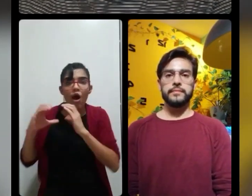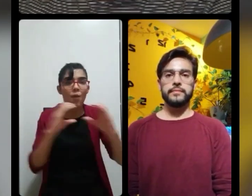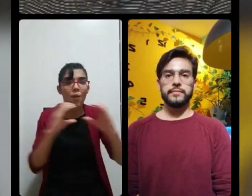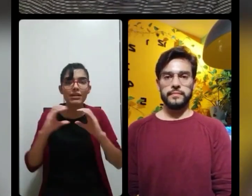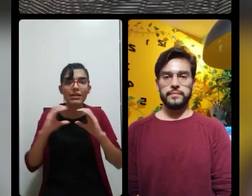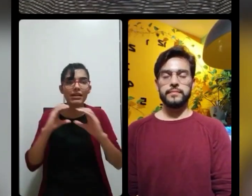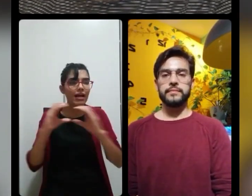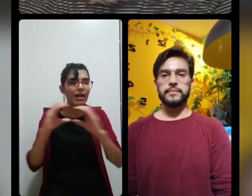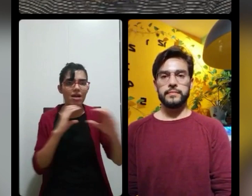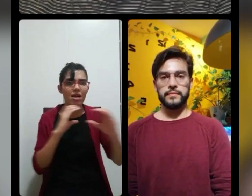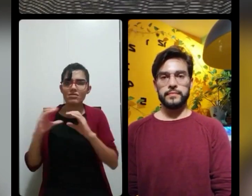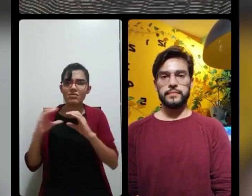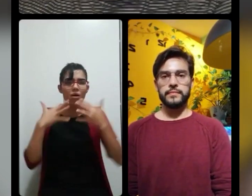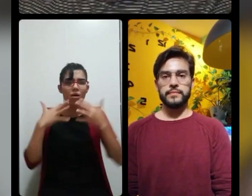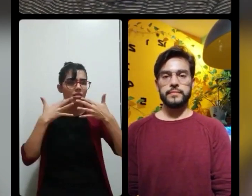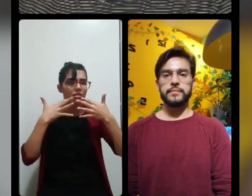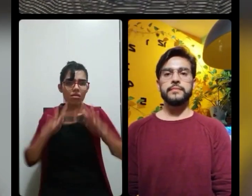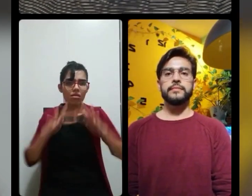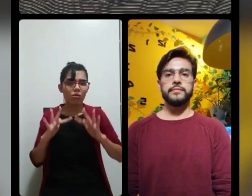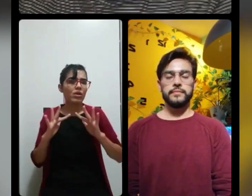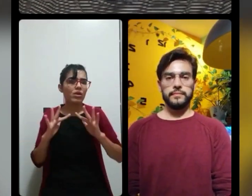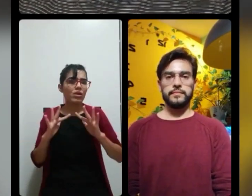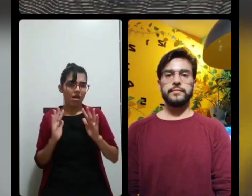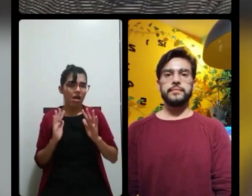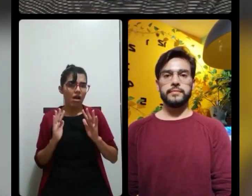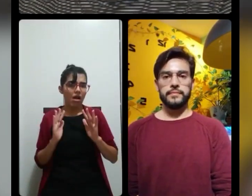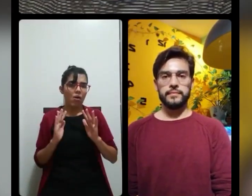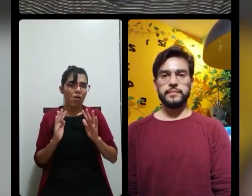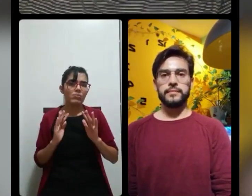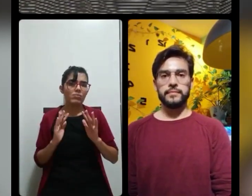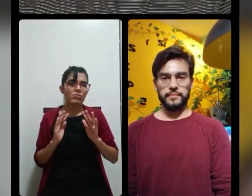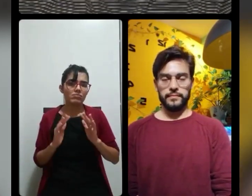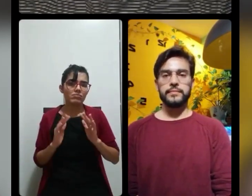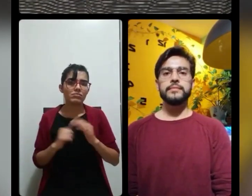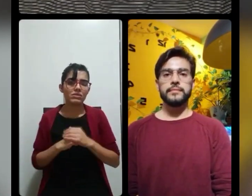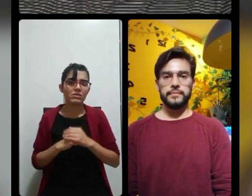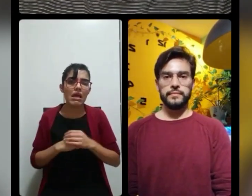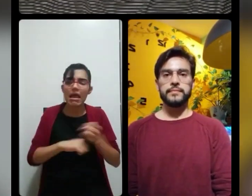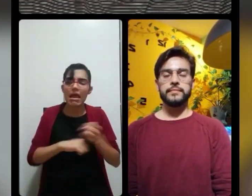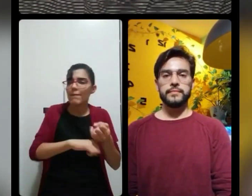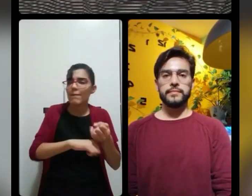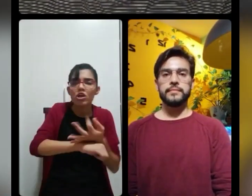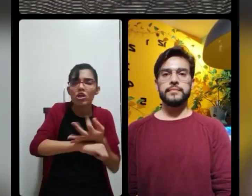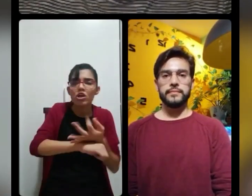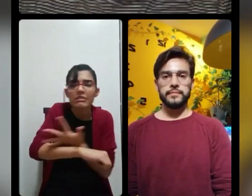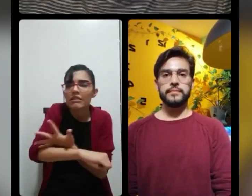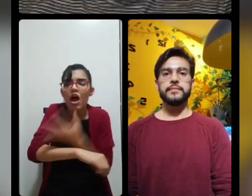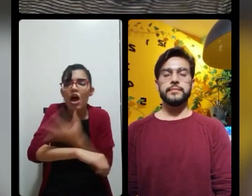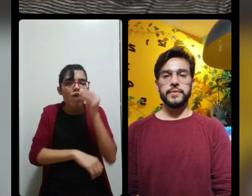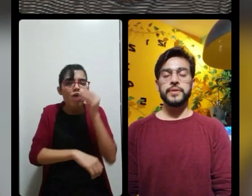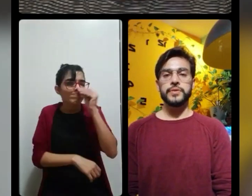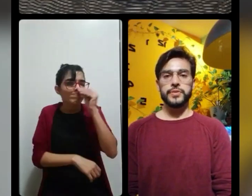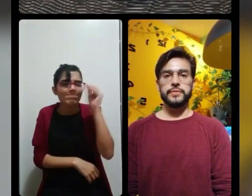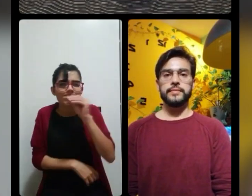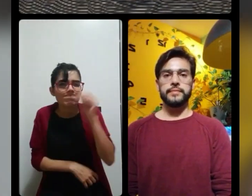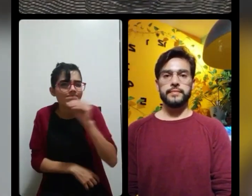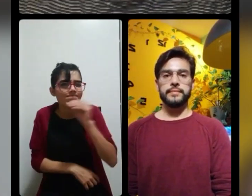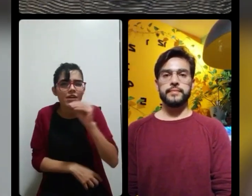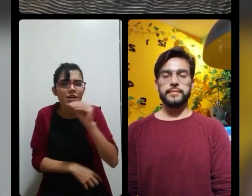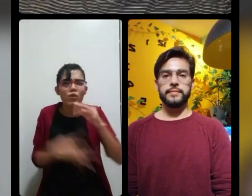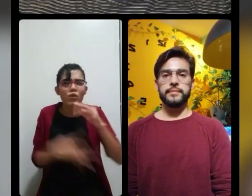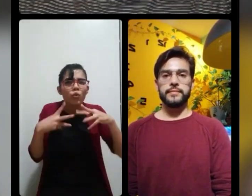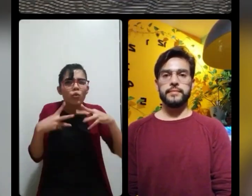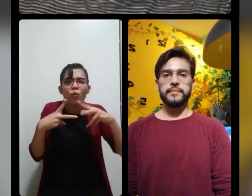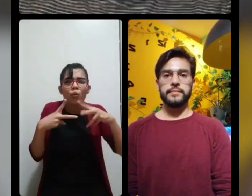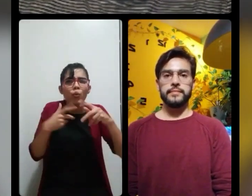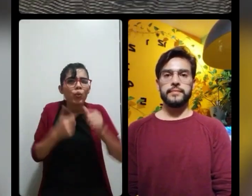de amor, de emoção, de desprezo, né? De todos esses mecanismos, que são indispensáveis no